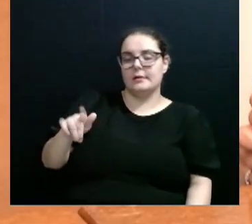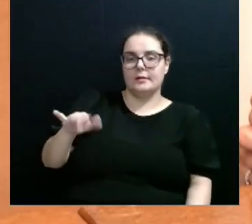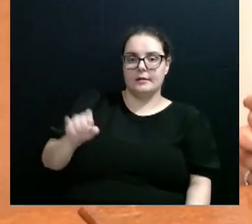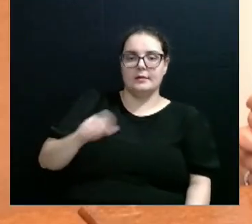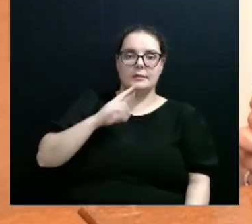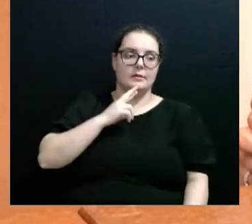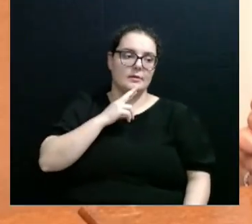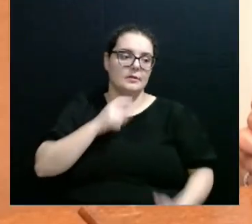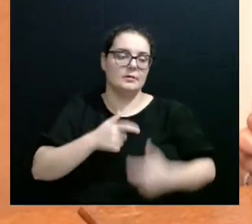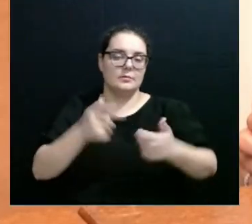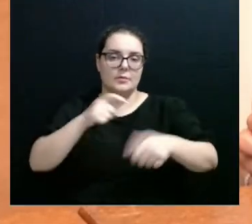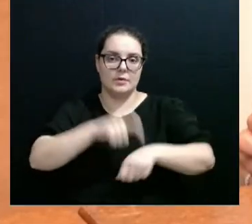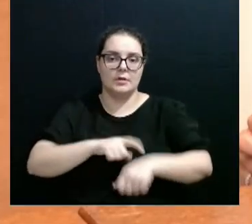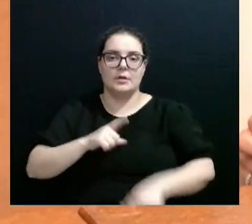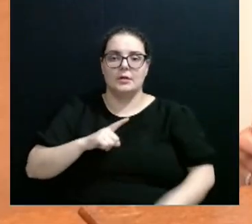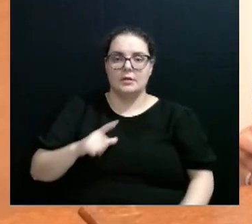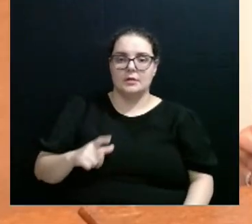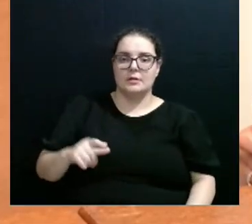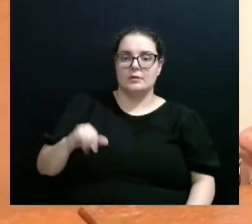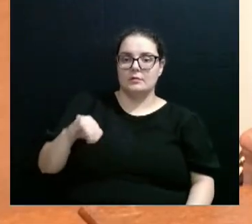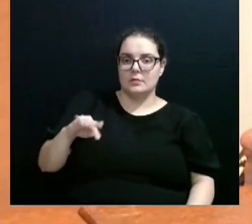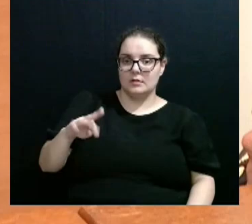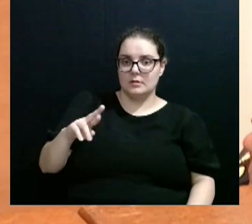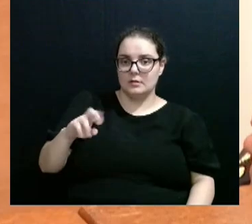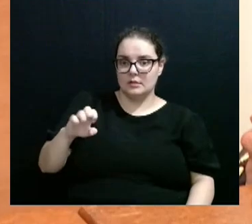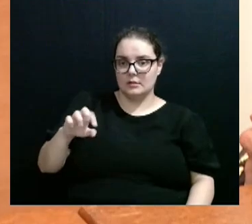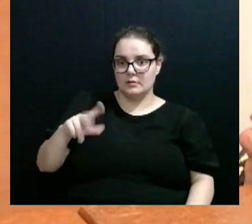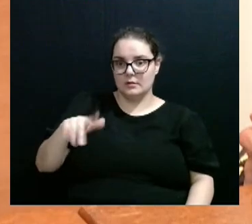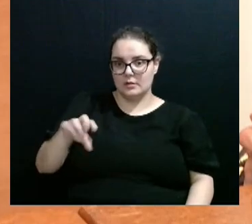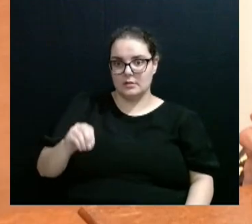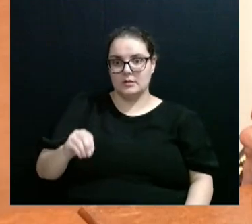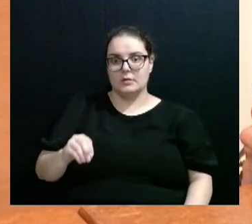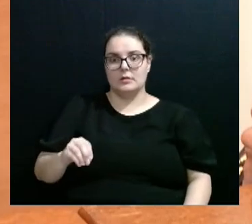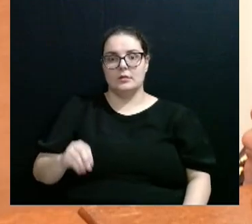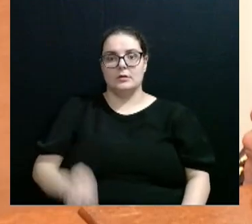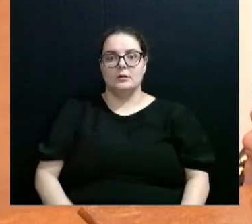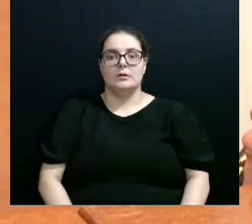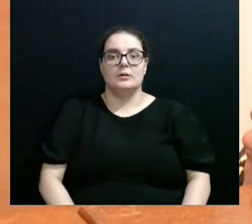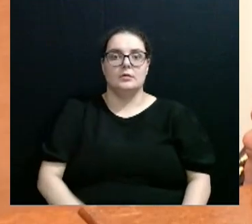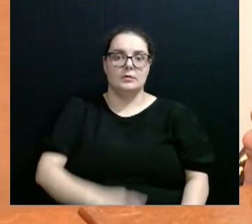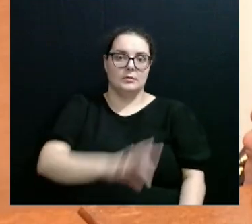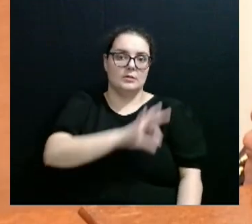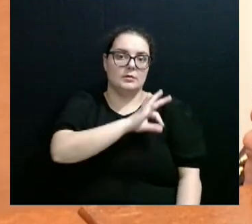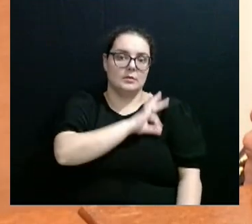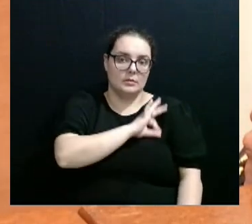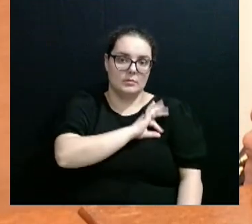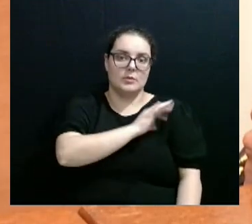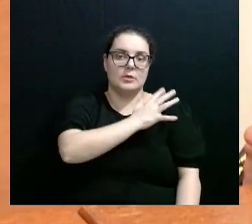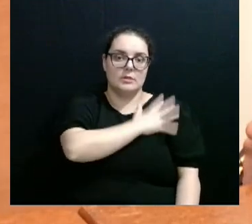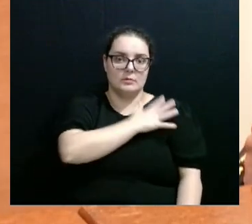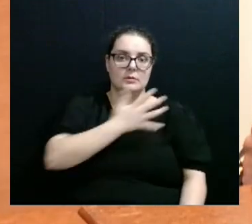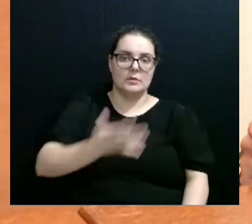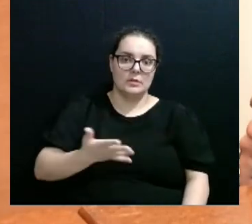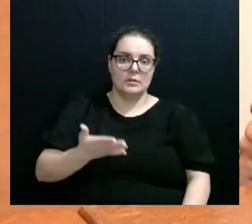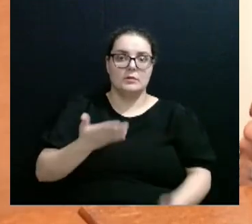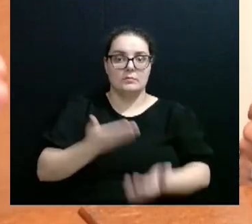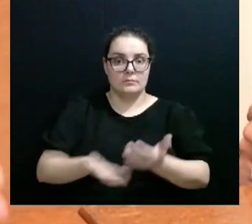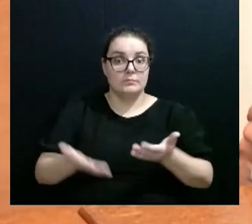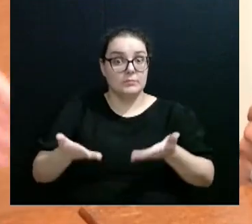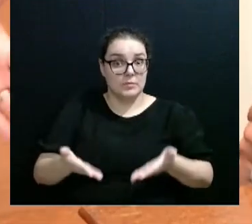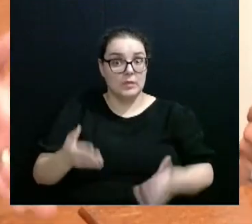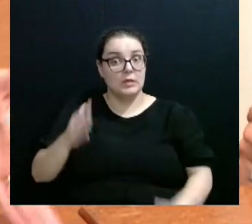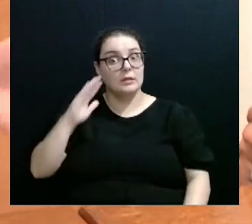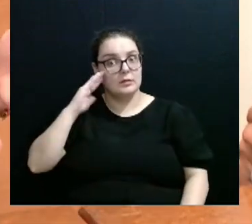uma intervenção do capitão da Polícia Militar, ele se perdeu um pouco aqui. Então, dá a entender que você tem